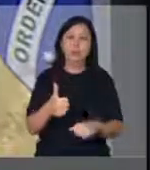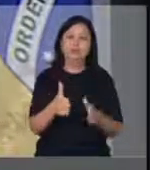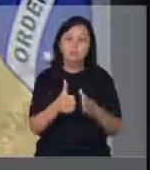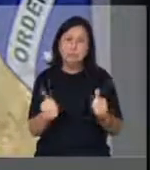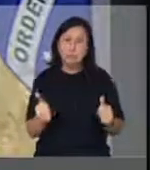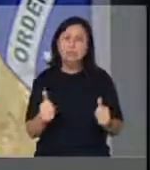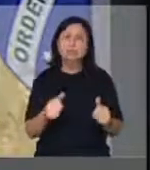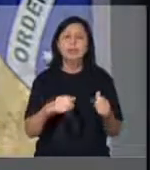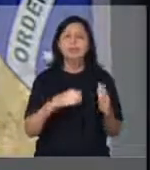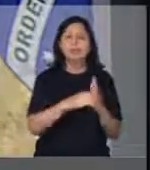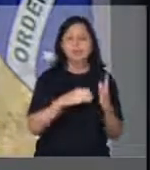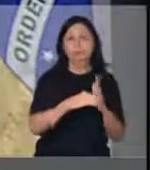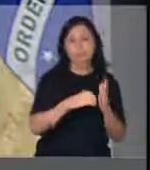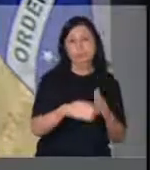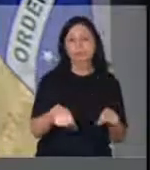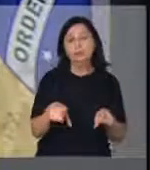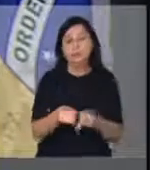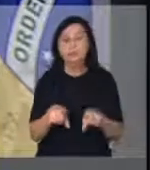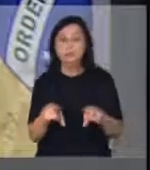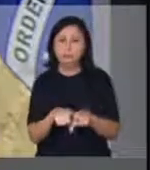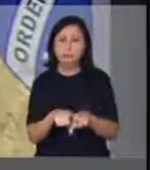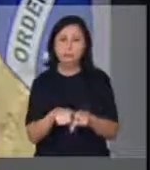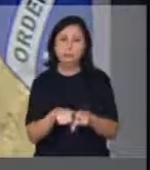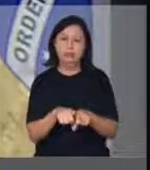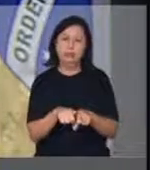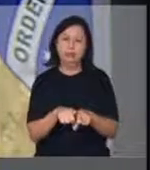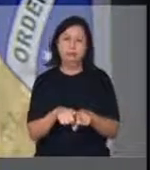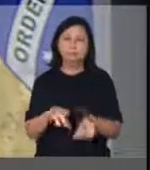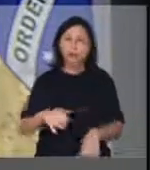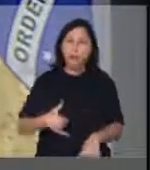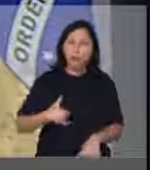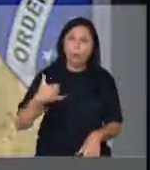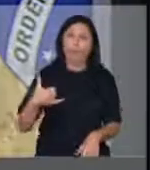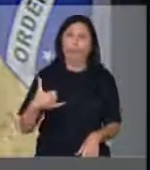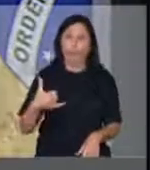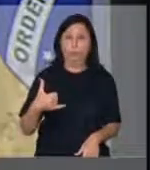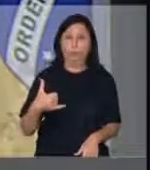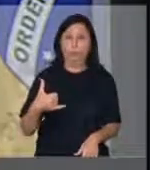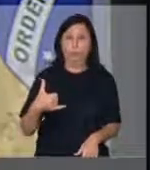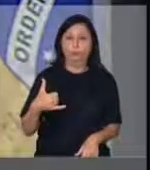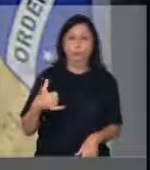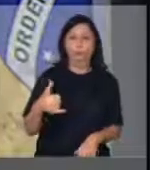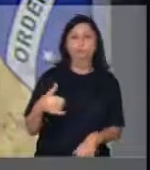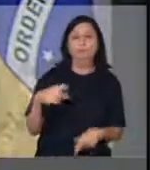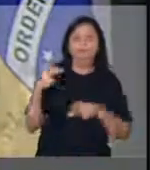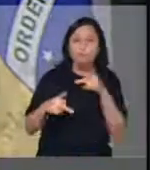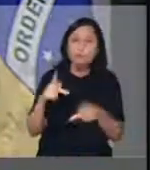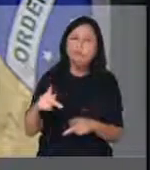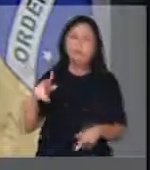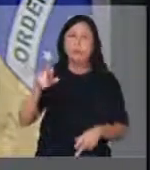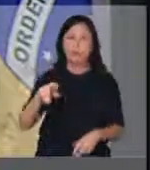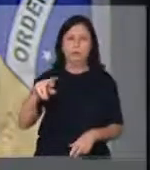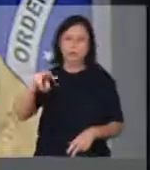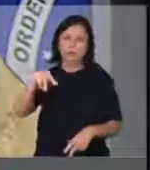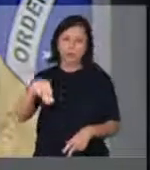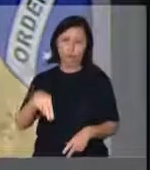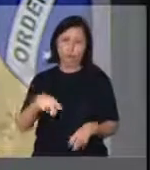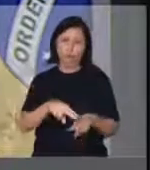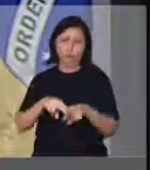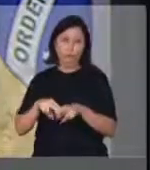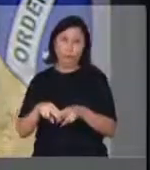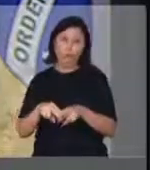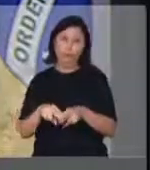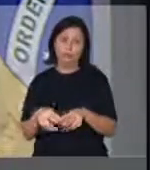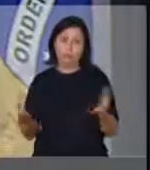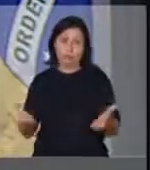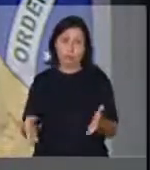muito orgulho muito honra o povo potiguar zenaide que se debruce sobre esse projeto assim que ele chegar lá no senado meus amigos minhas amigas